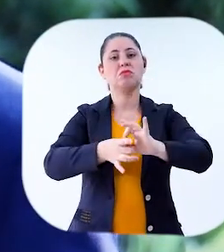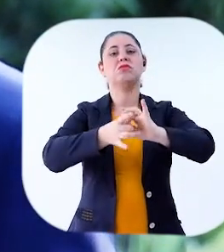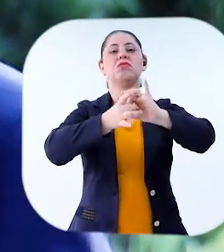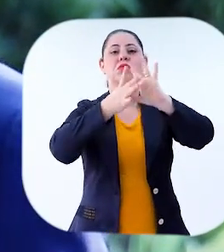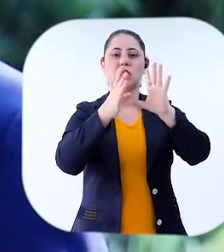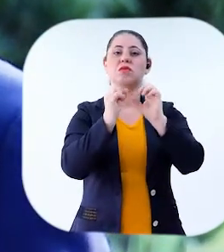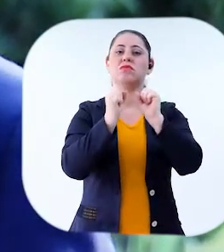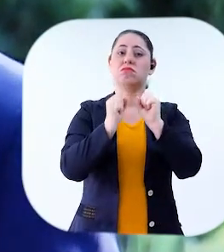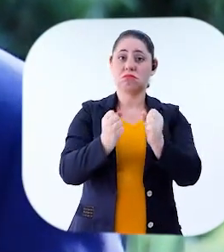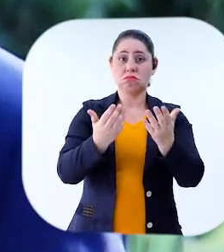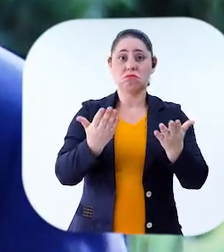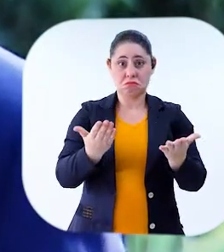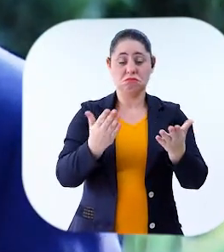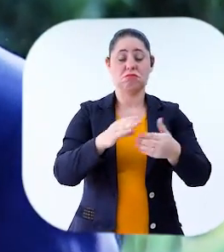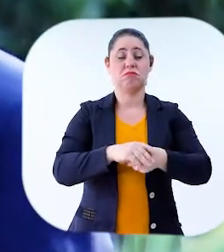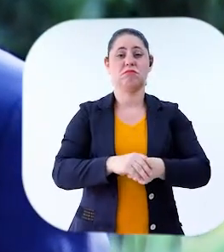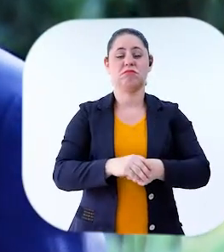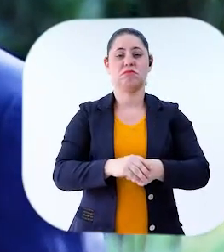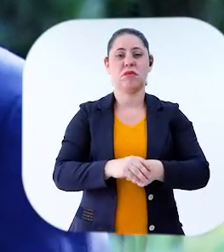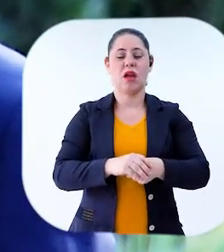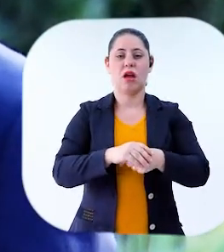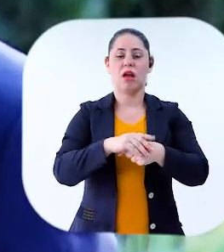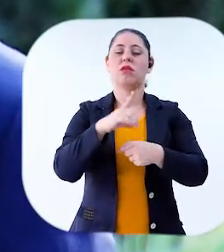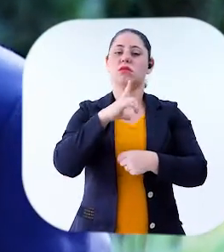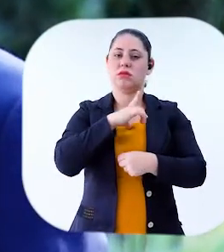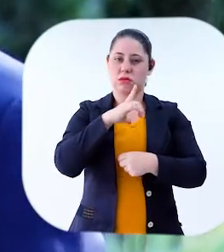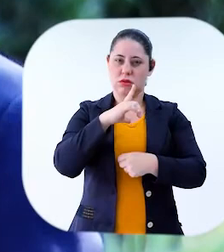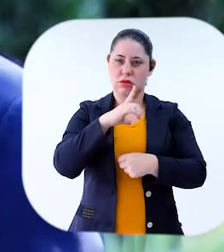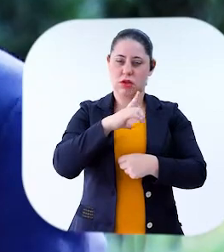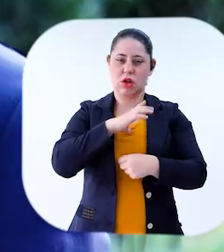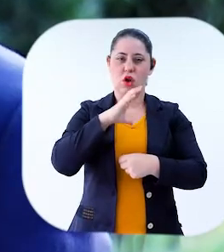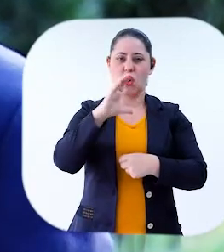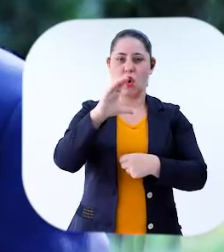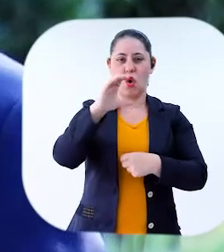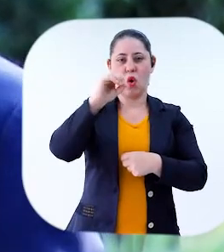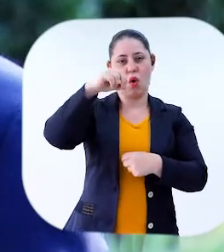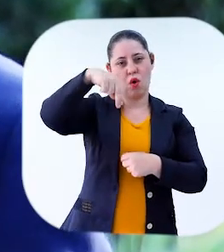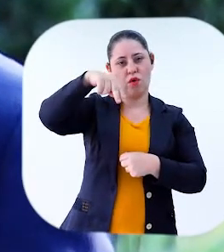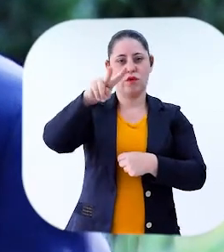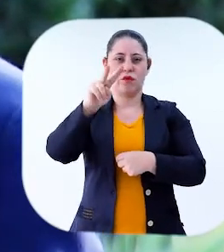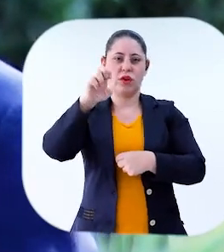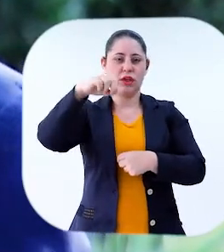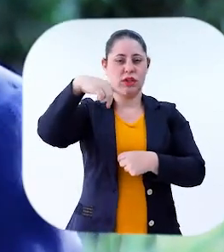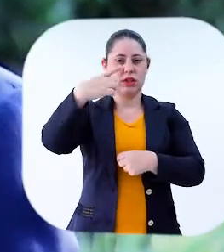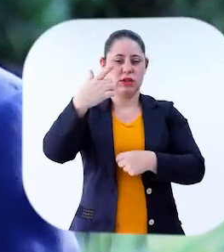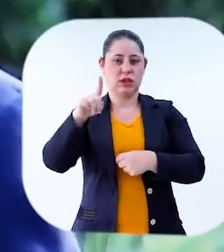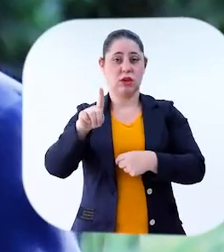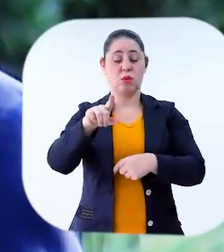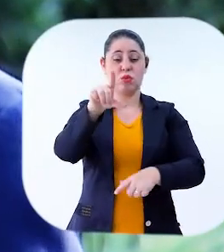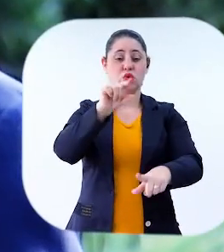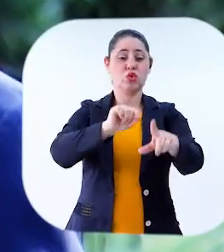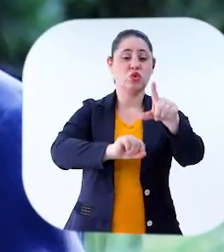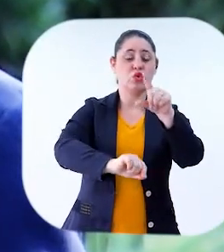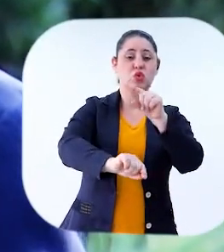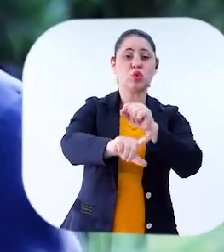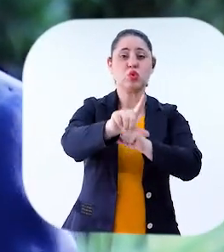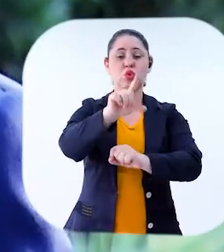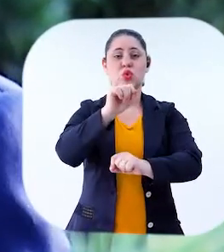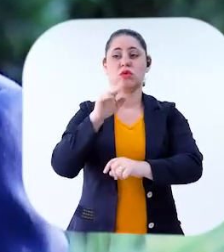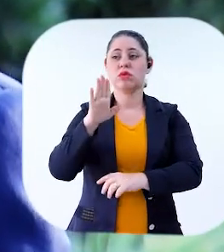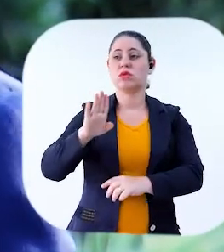constitucional autoriza. Olha só, autoriza a realização de convenções partidárias para a escolha